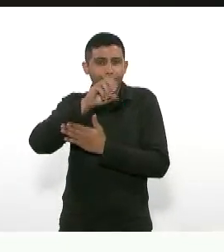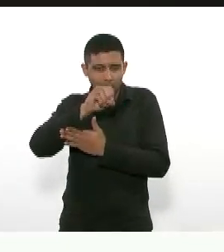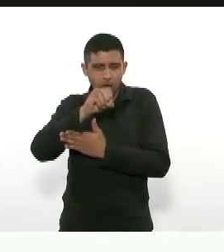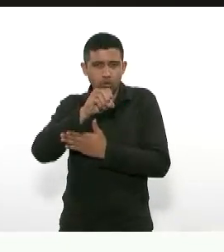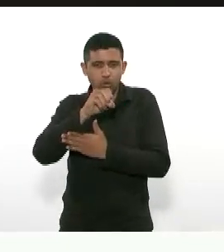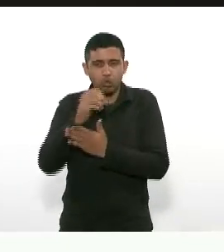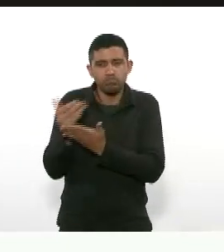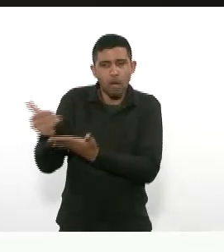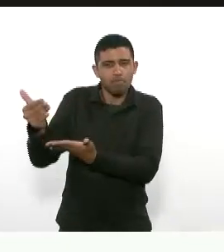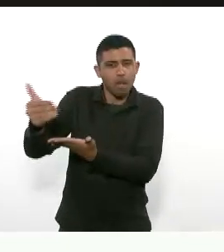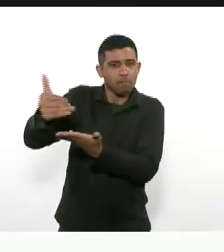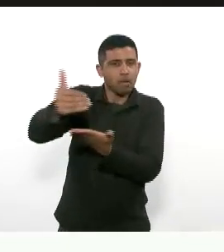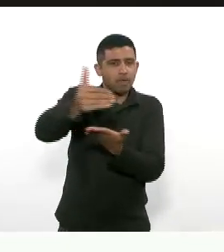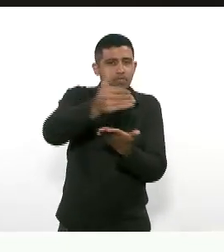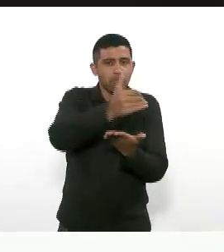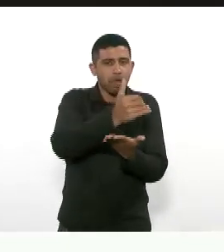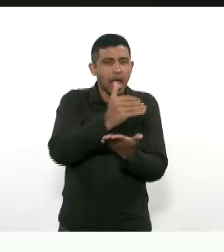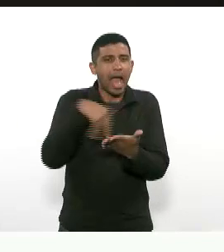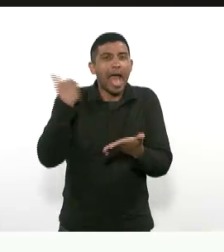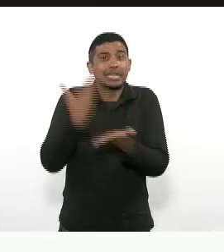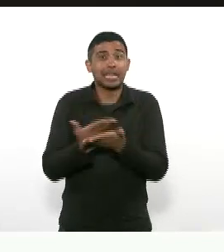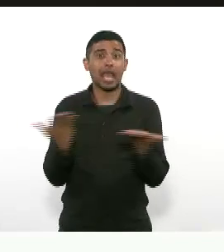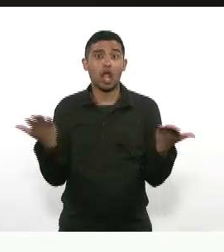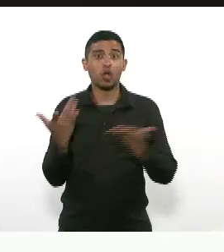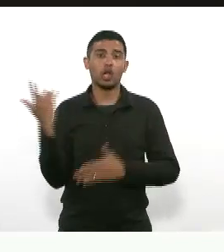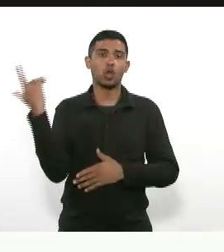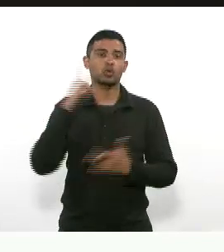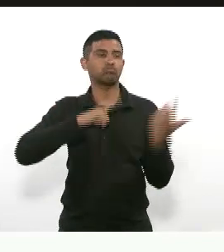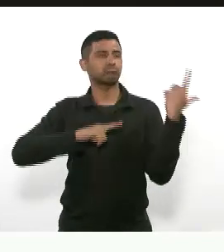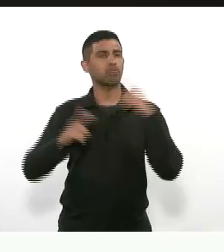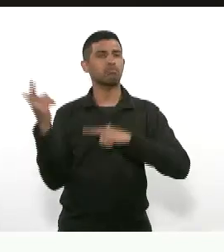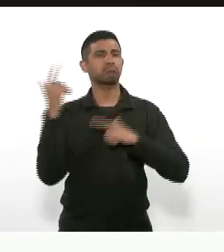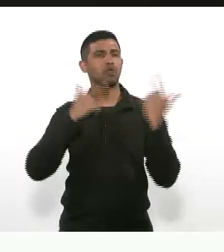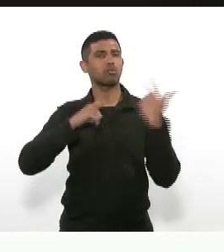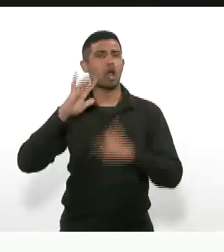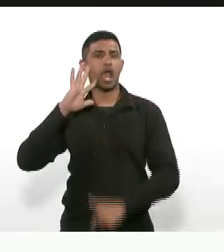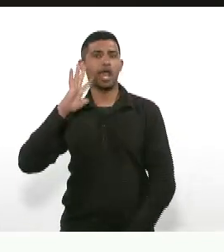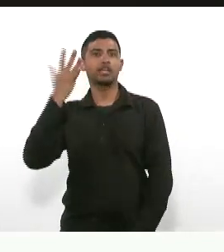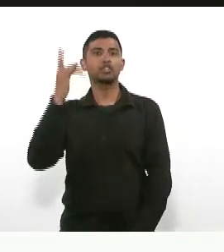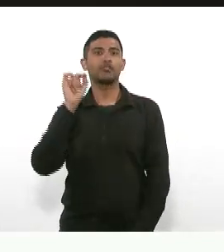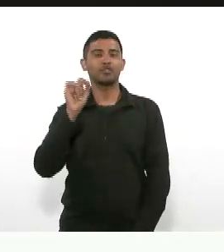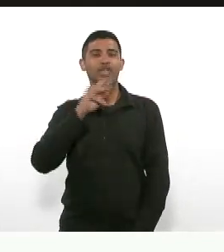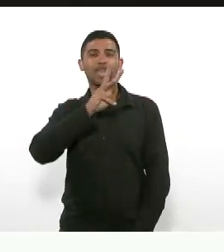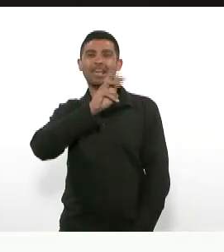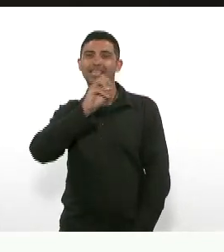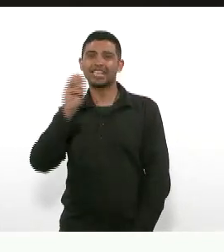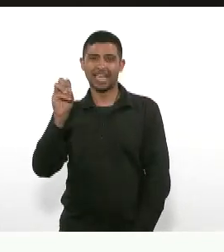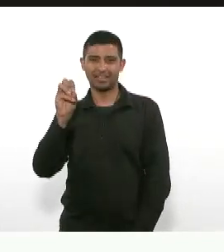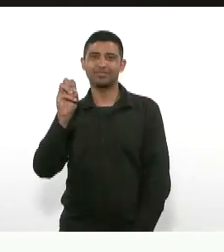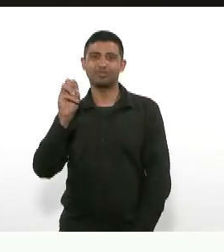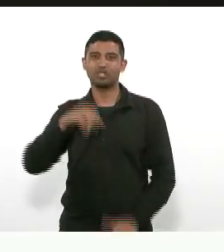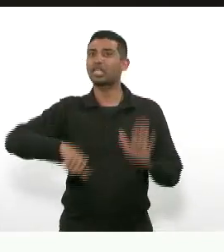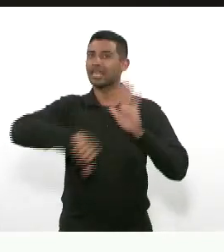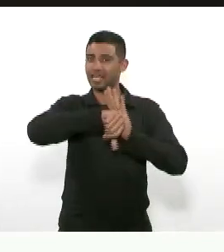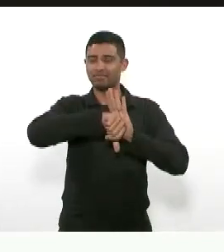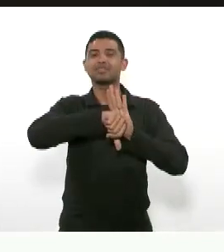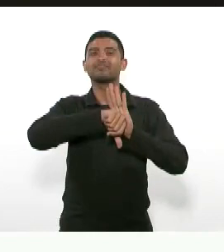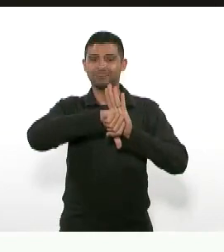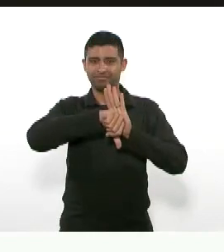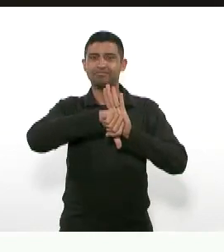conseguimos até agora, ter a solução de 500 crimes